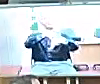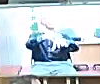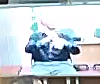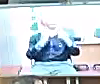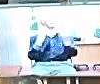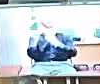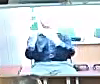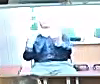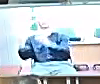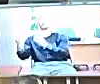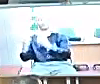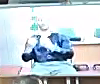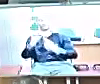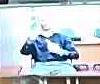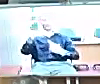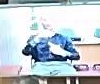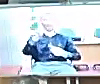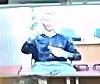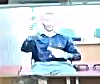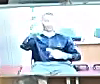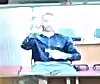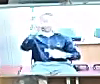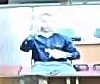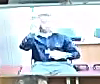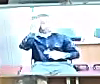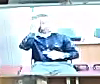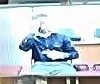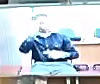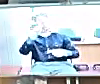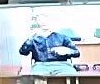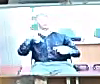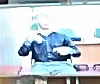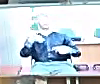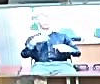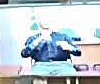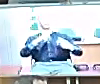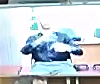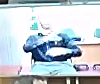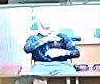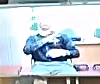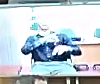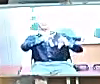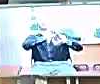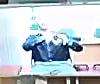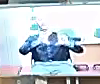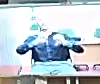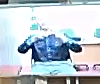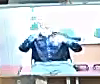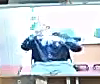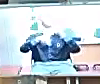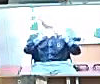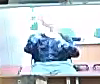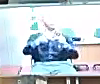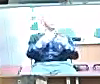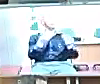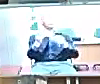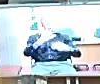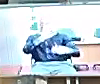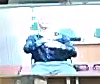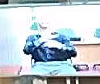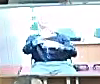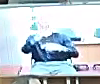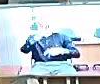quinta-feira eixo segurança pública temas infraestrutura das polícias ostensiva e judiciária e da defesa civil